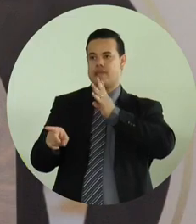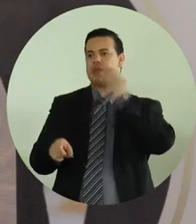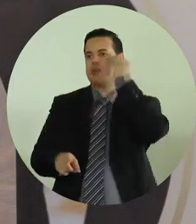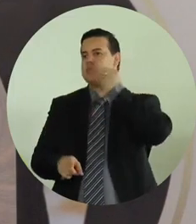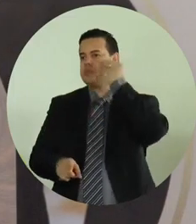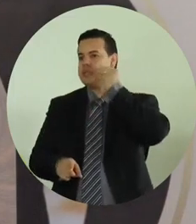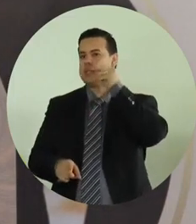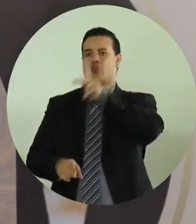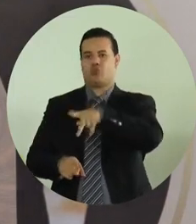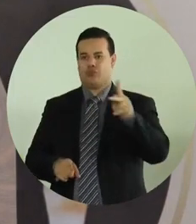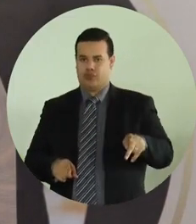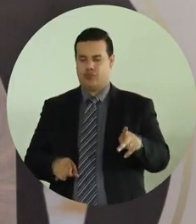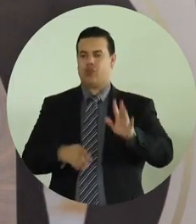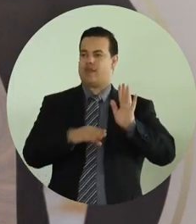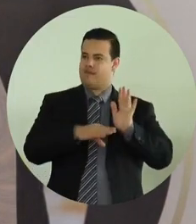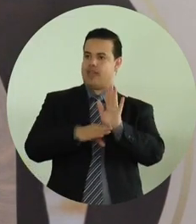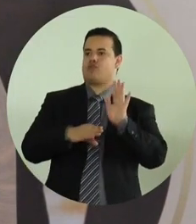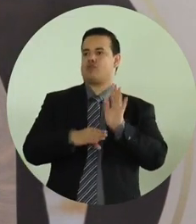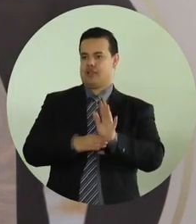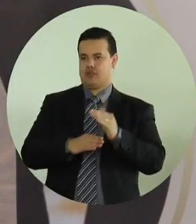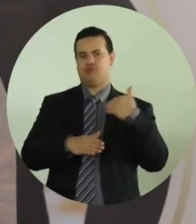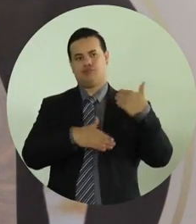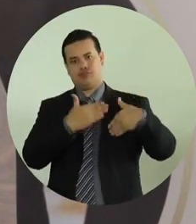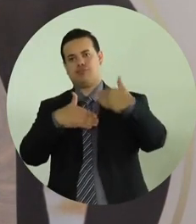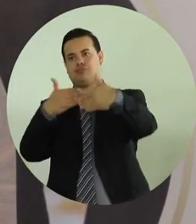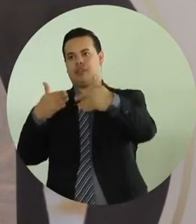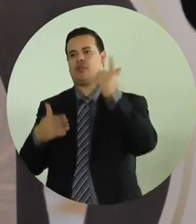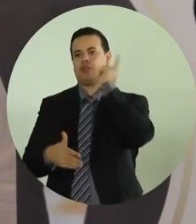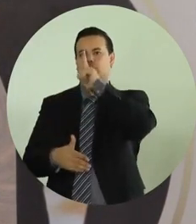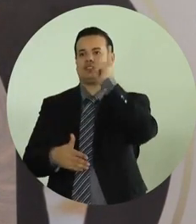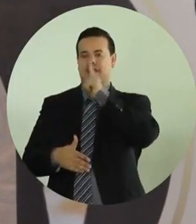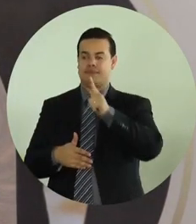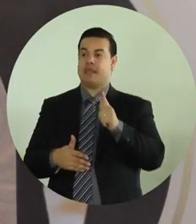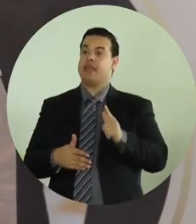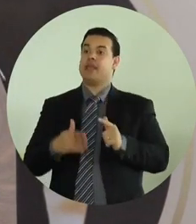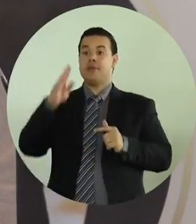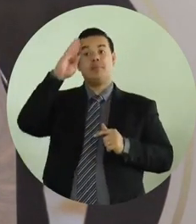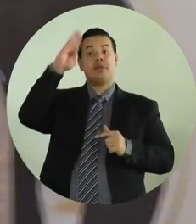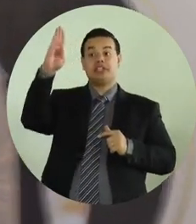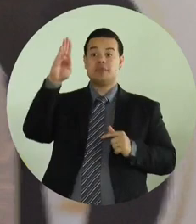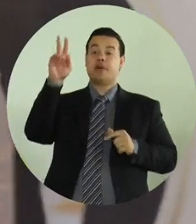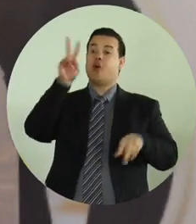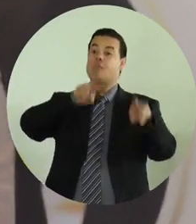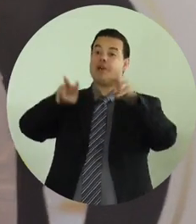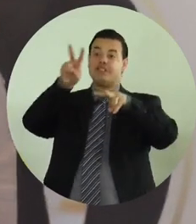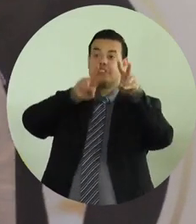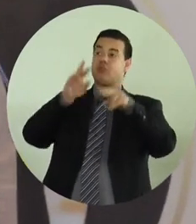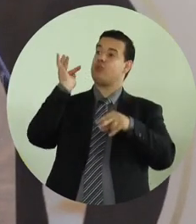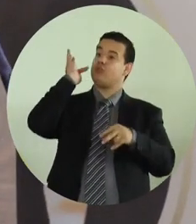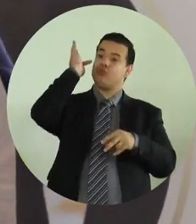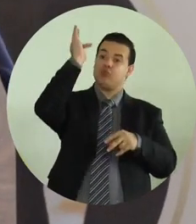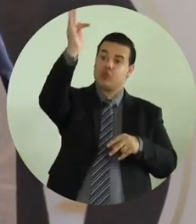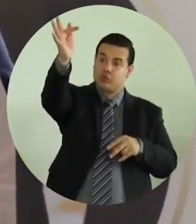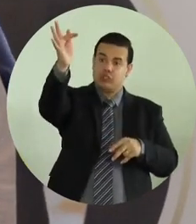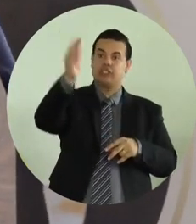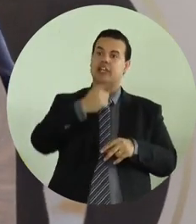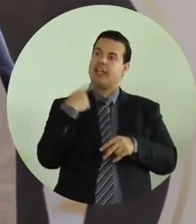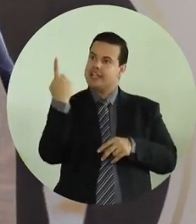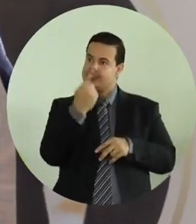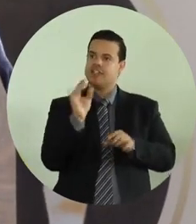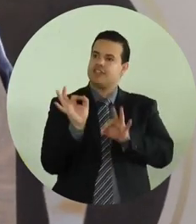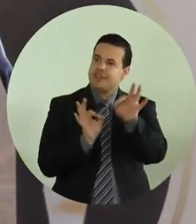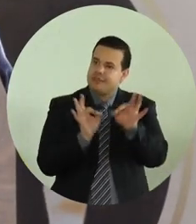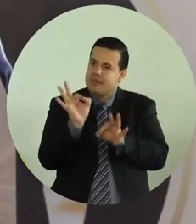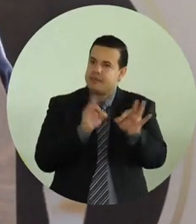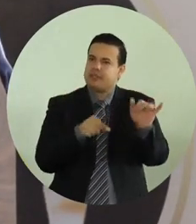nós vamos seguindo. E é, acima de tudo, com a visão futurista da Andrea que nós vamos construindo